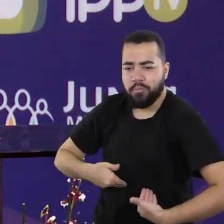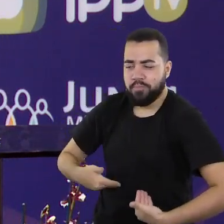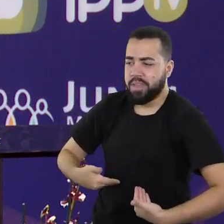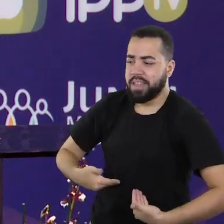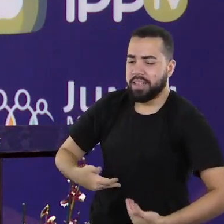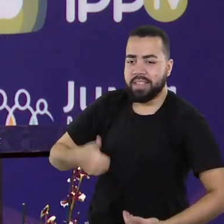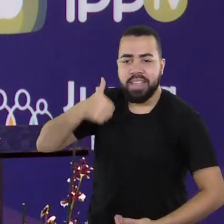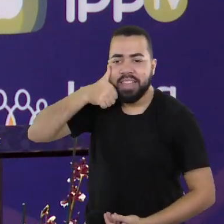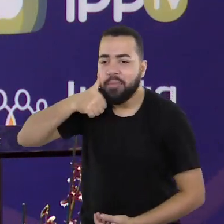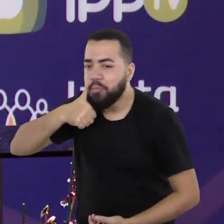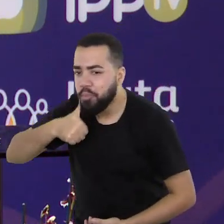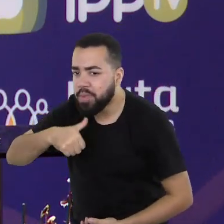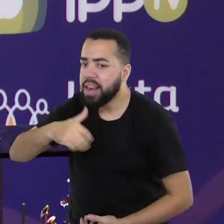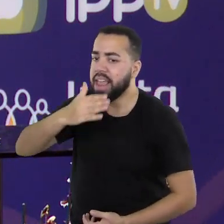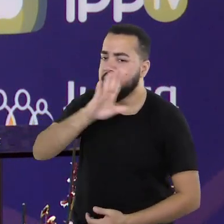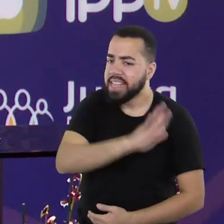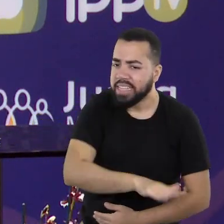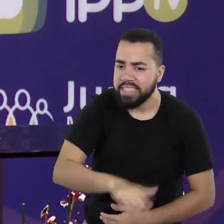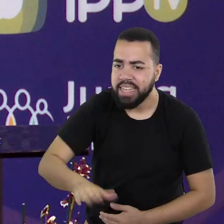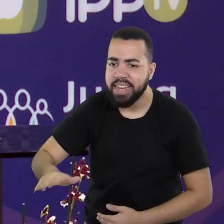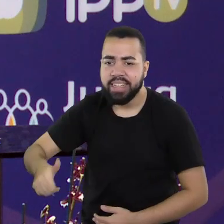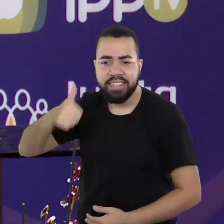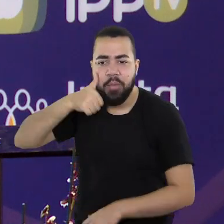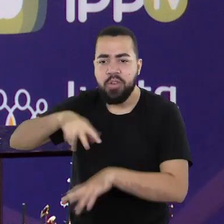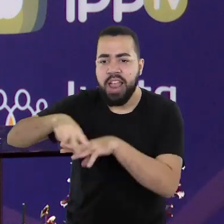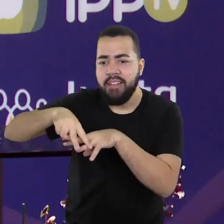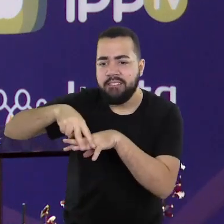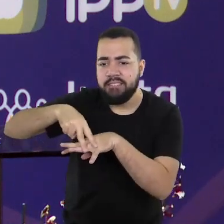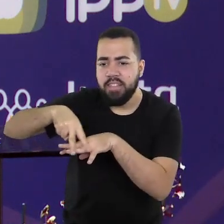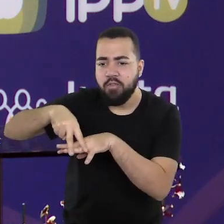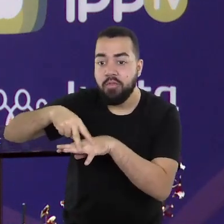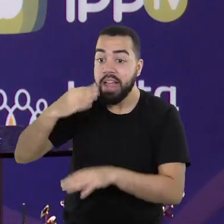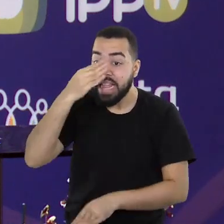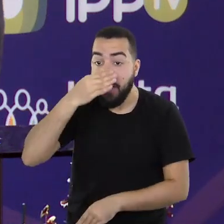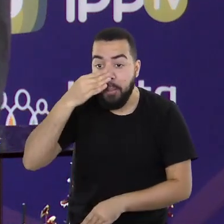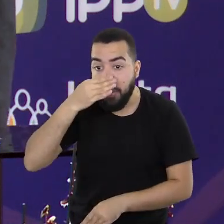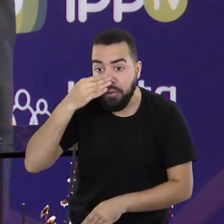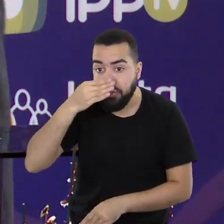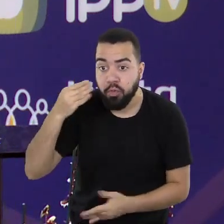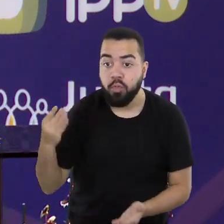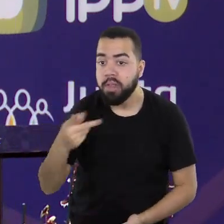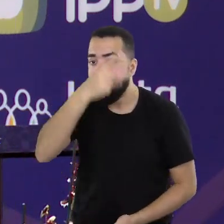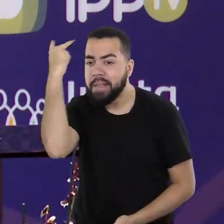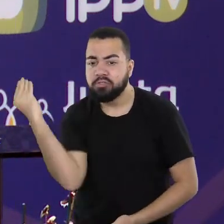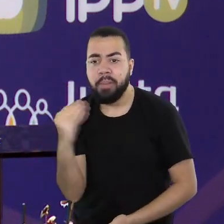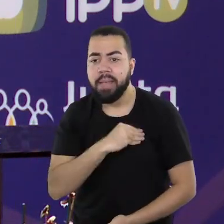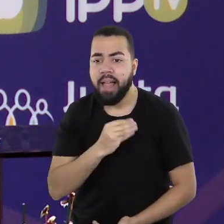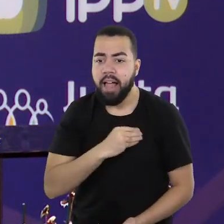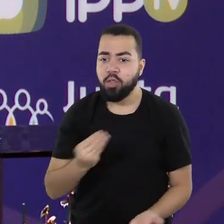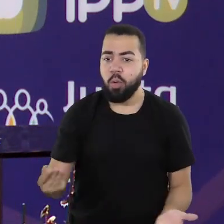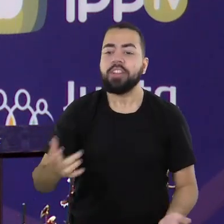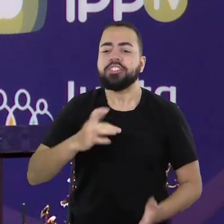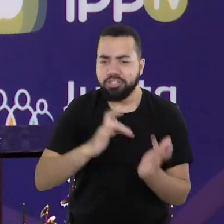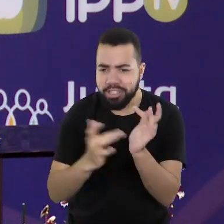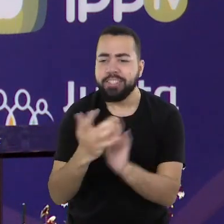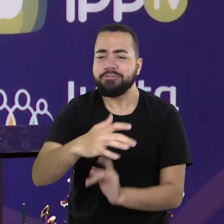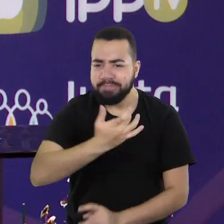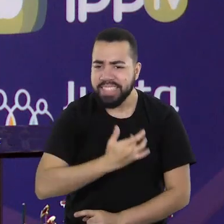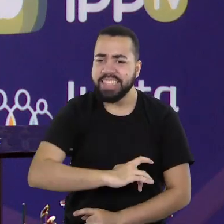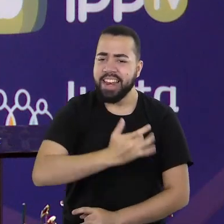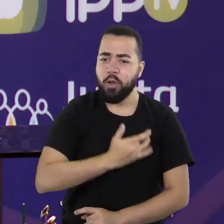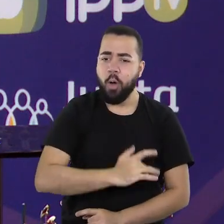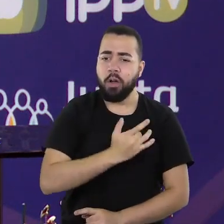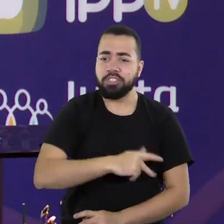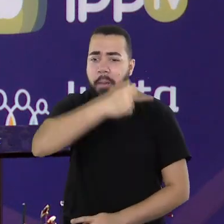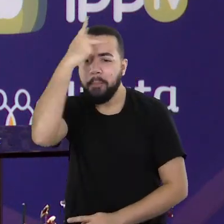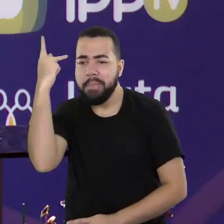das mulheres, das crianças, das viúvas, das prostitutas, dos pecadores. Jesus teve compaixão